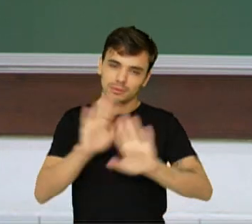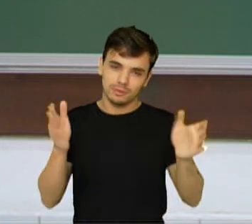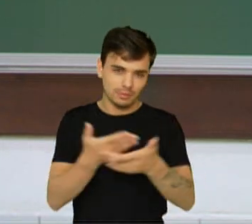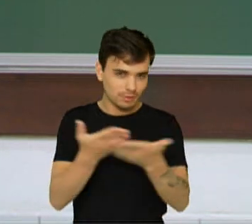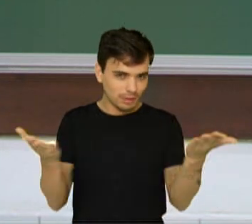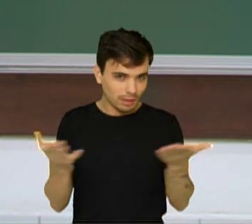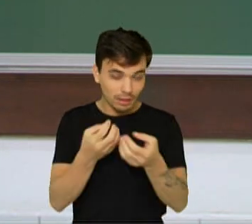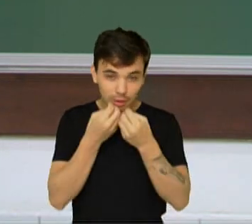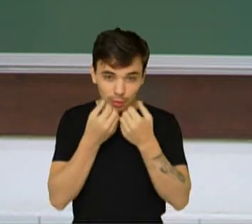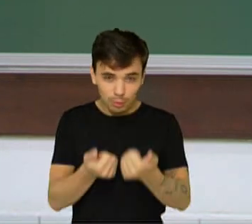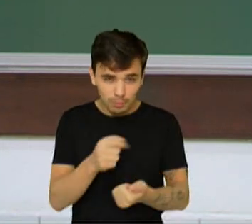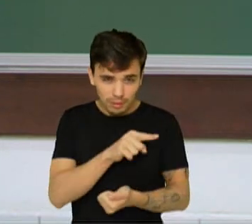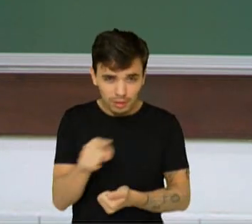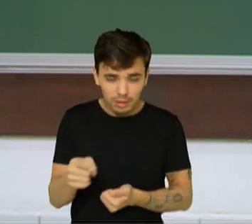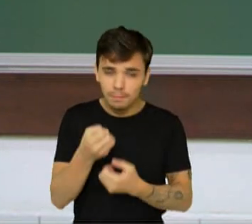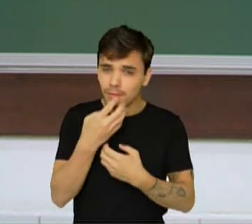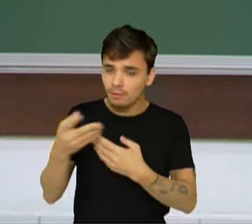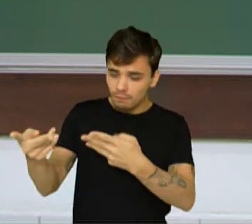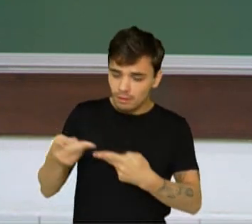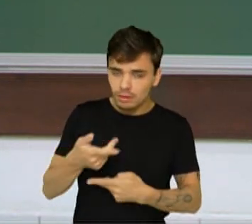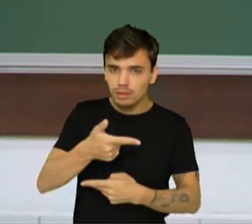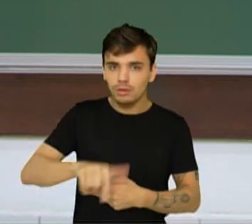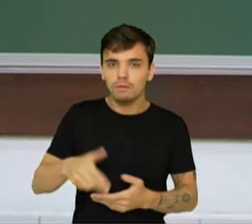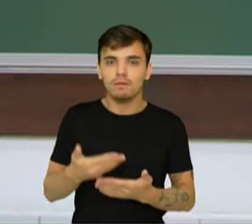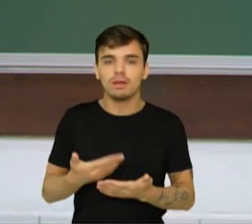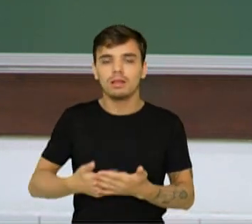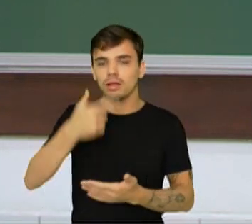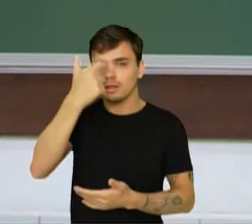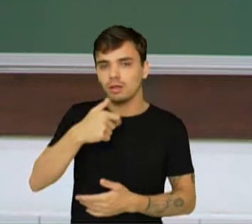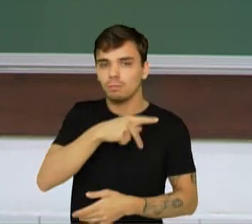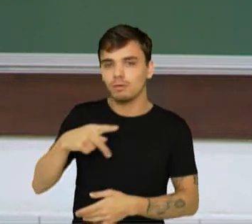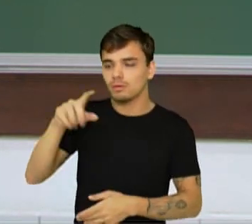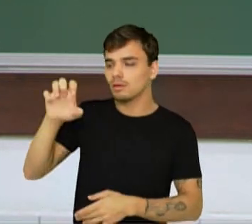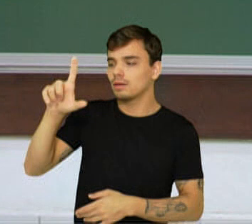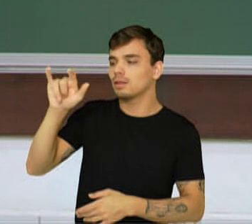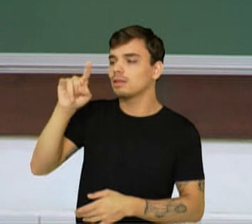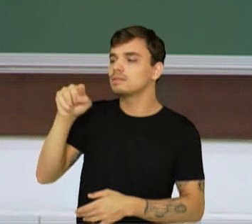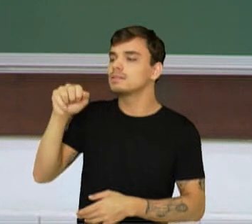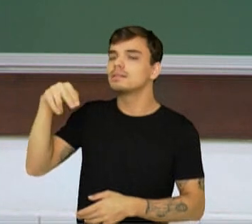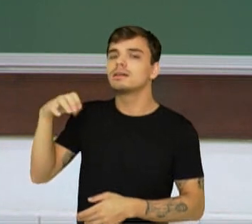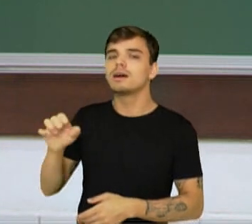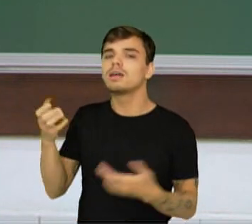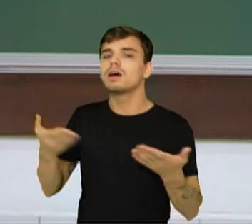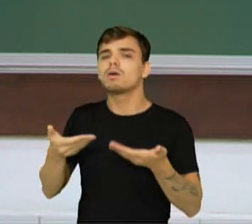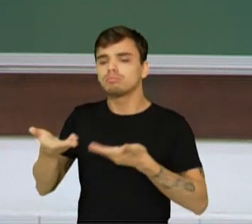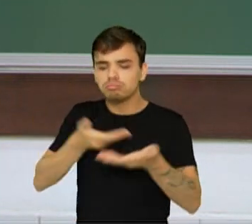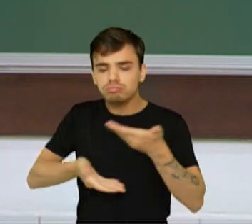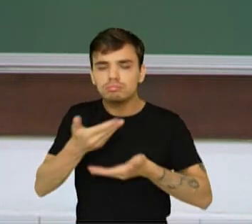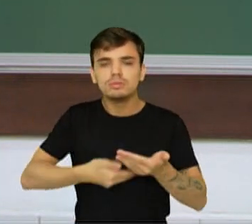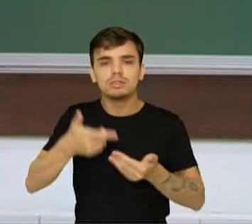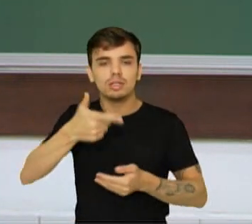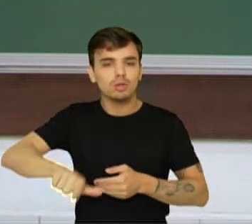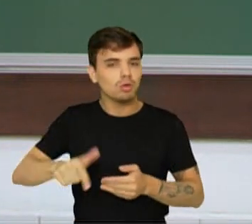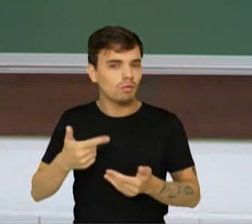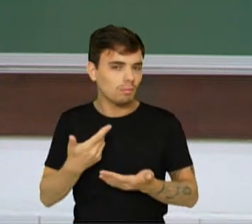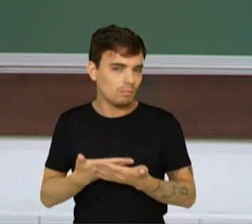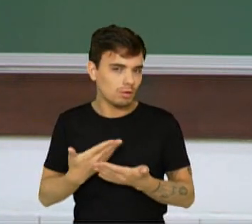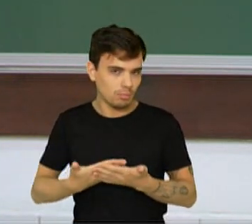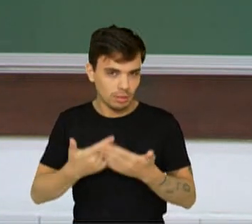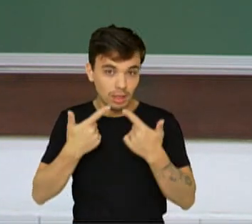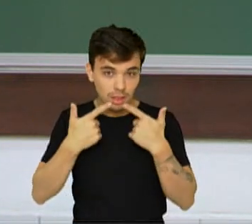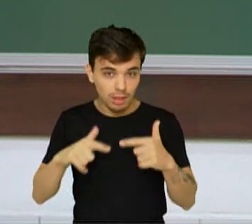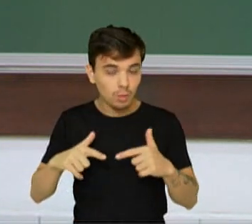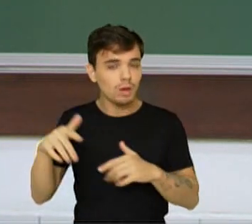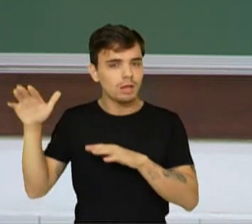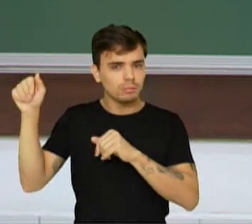Hola chicos, ¿qué tal? Bienvenidos. Me llamo Elisiane y vamos a compartir una vez más una clase de lengua espanhola